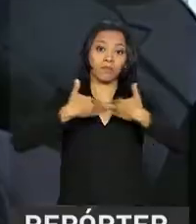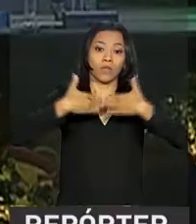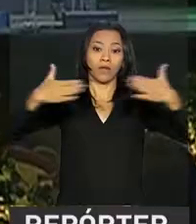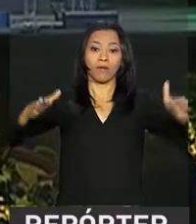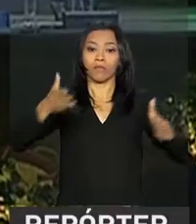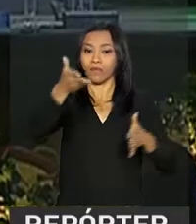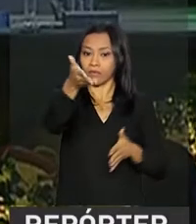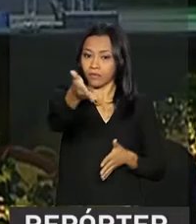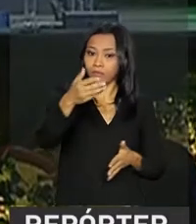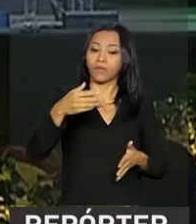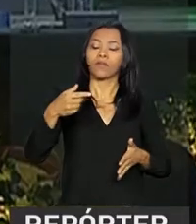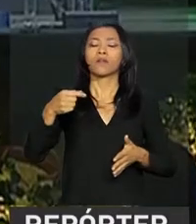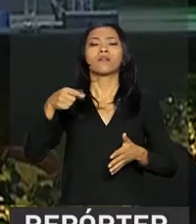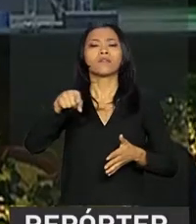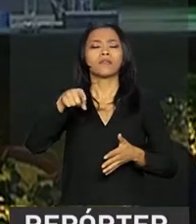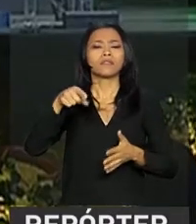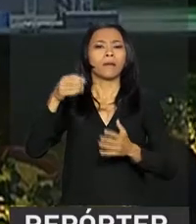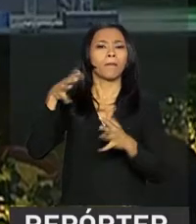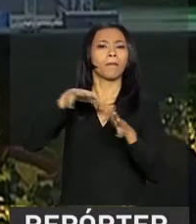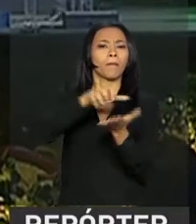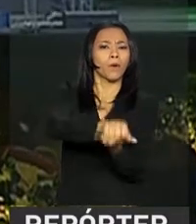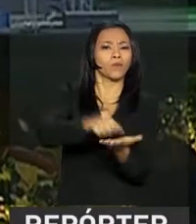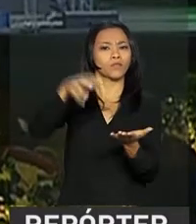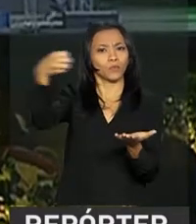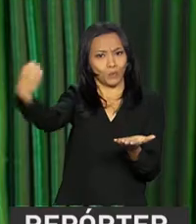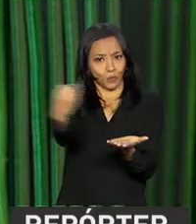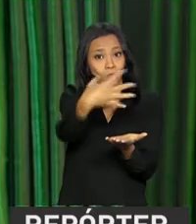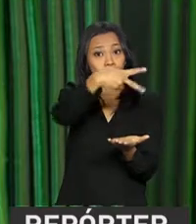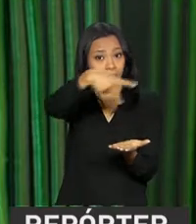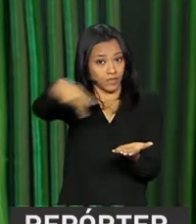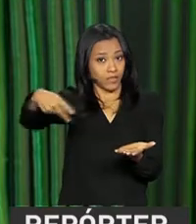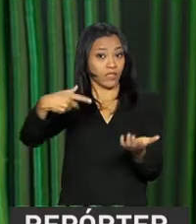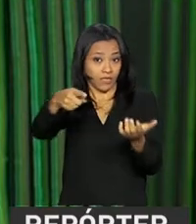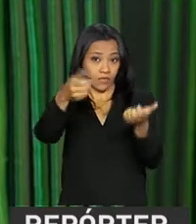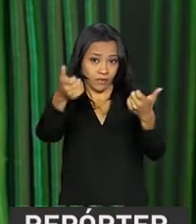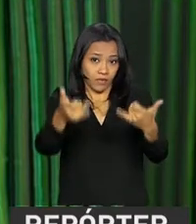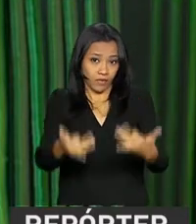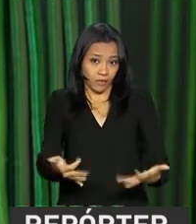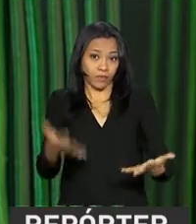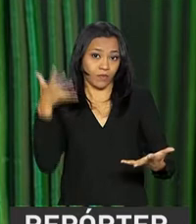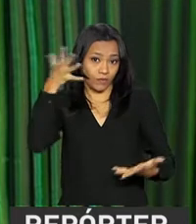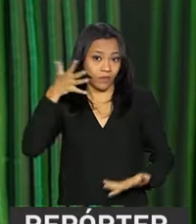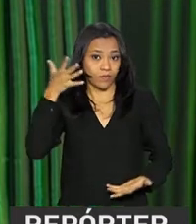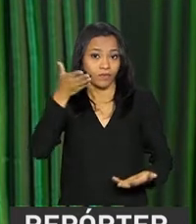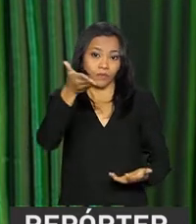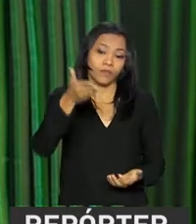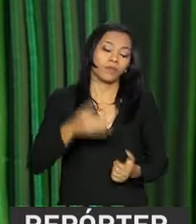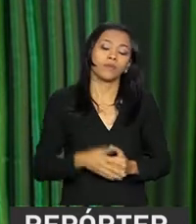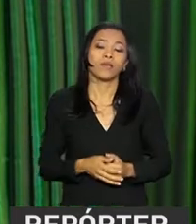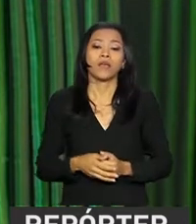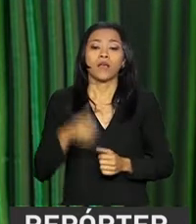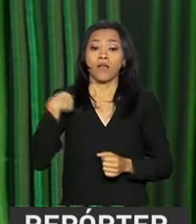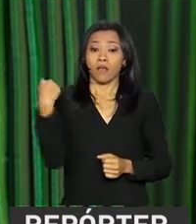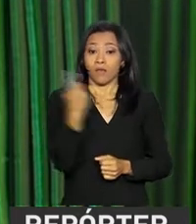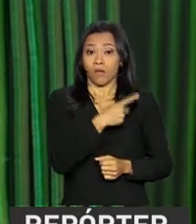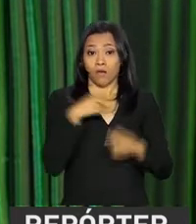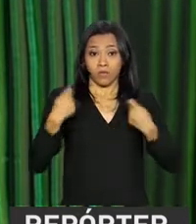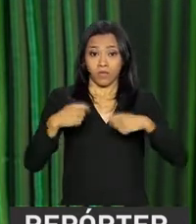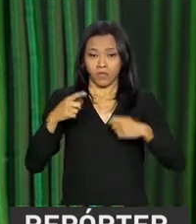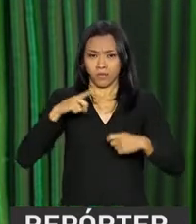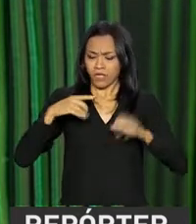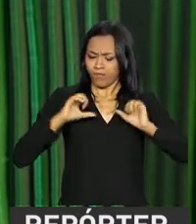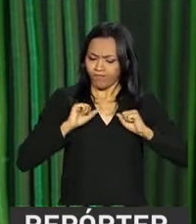o peso do agronegócio na economia do país. Nós temos que ter empenho